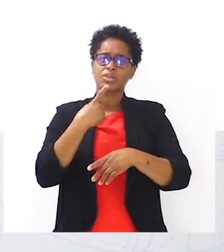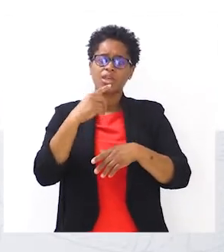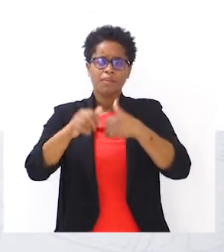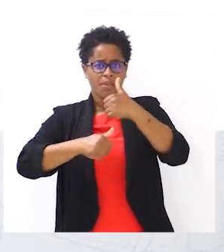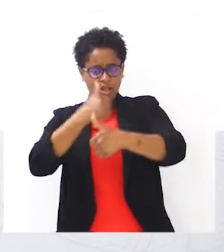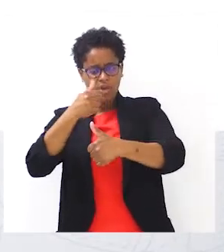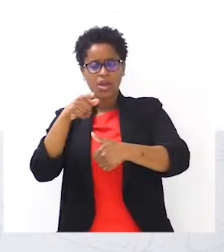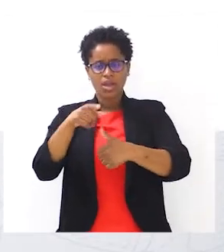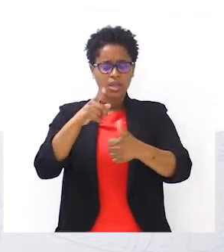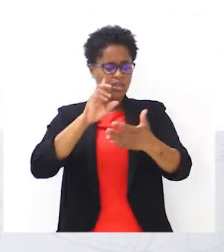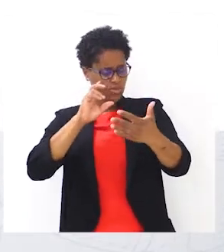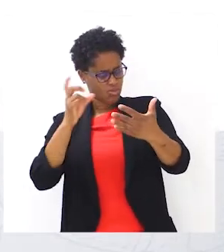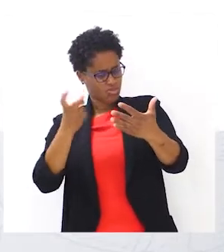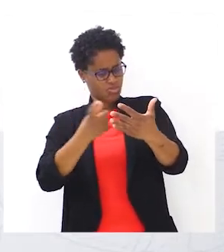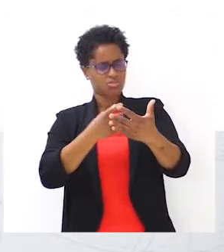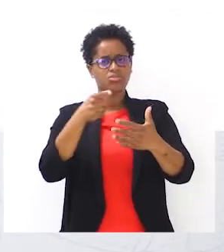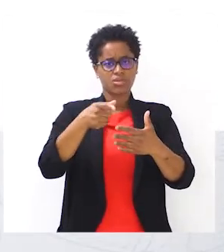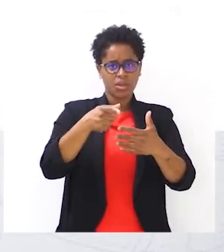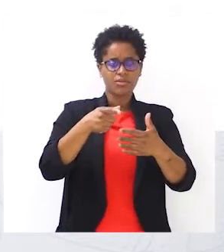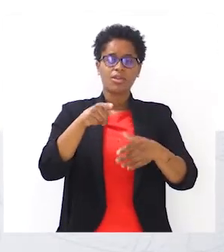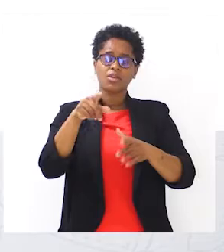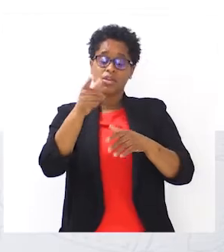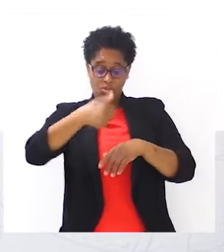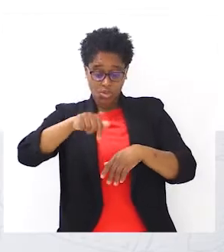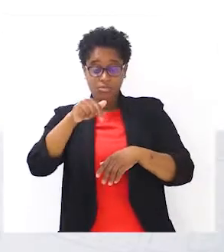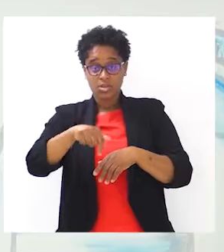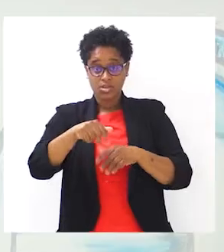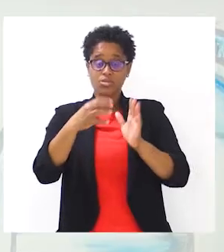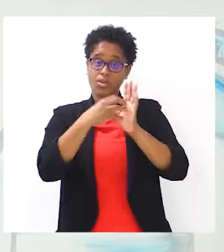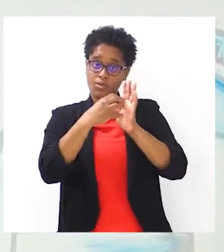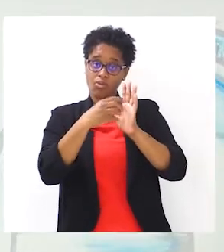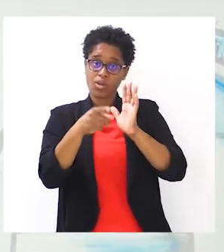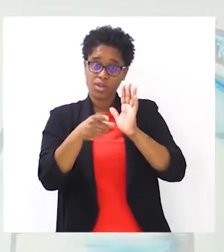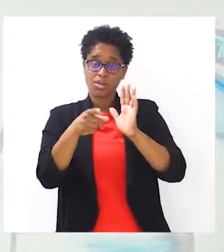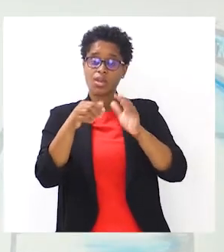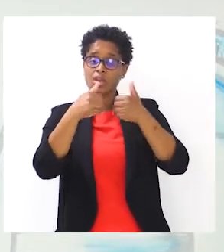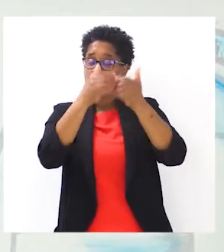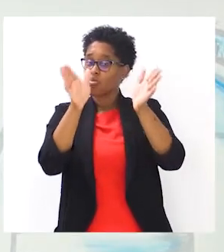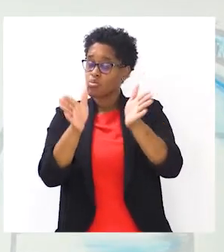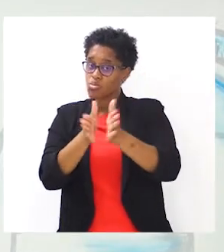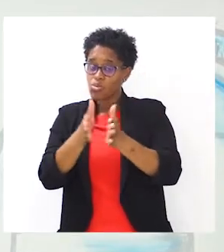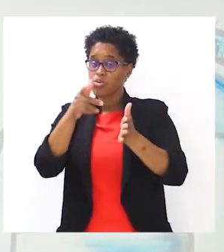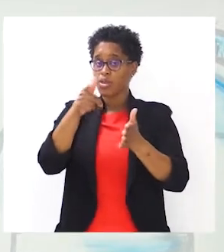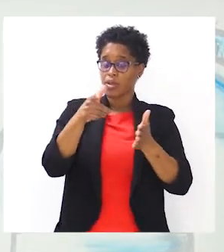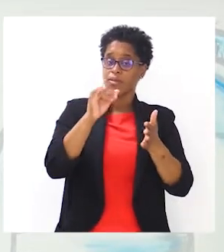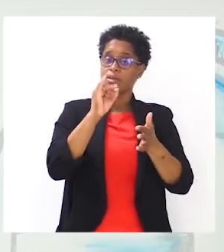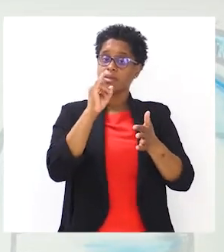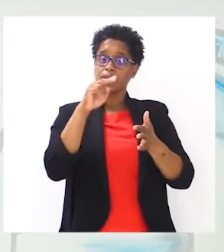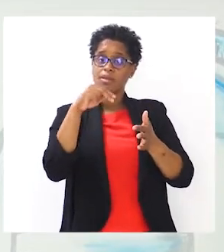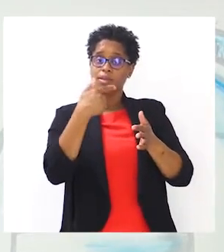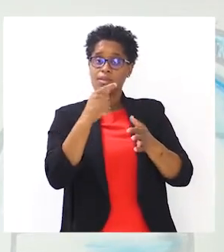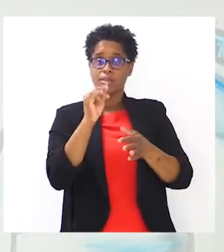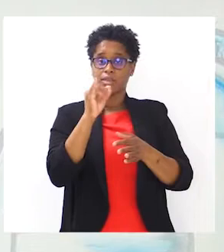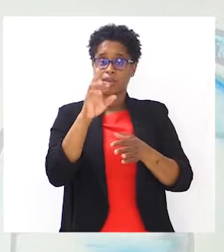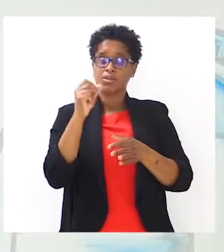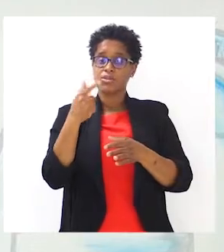nós temos, estão a ver, esta figura, que é o inteiro que está